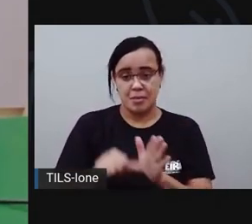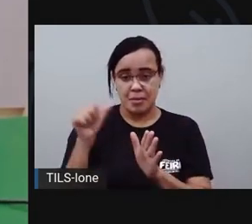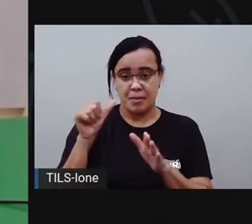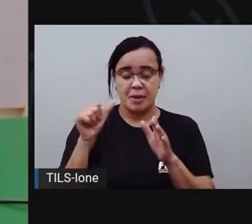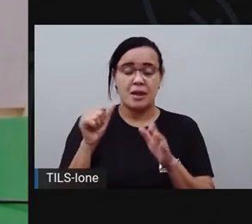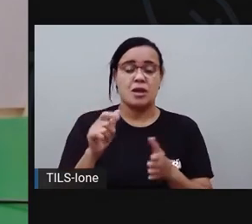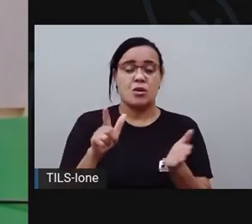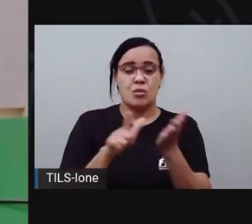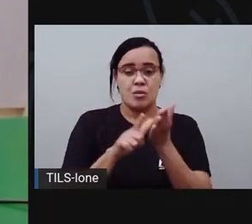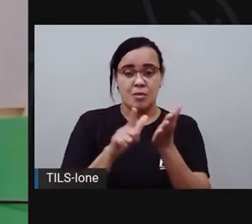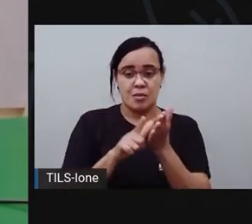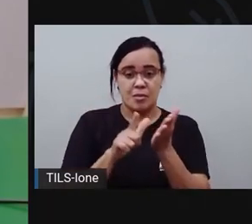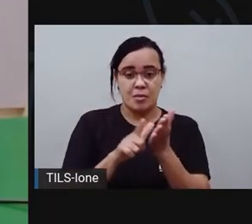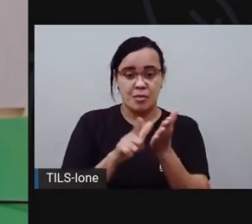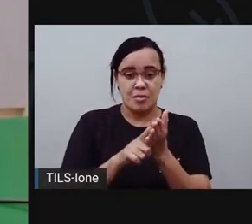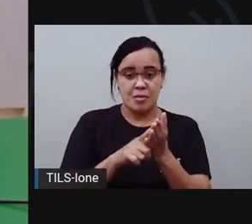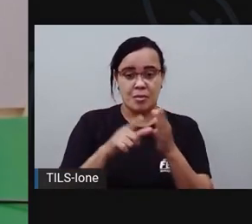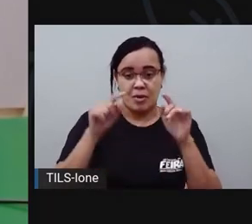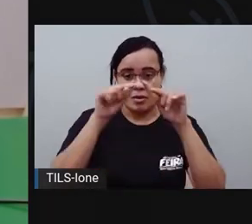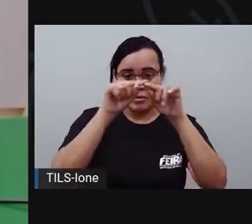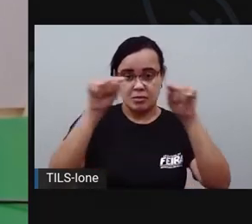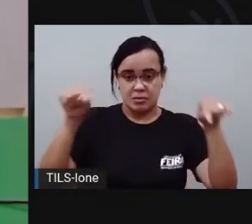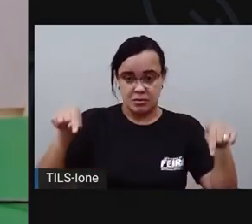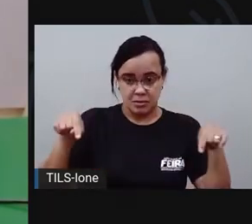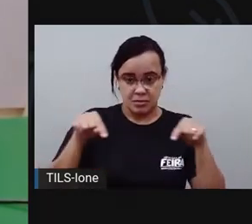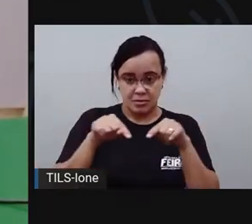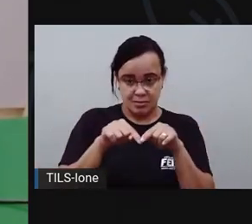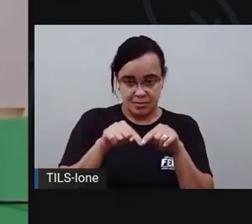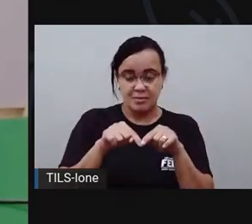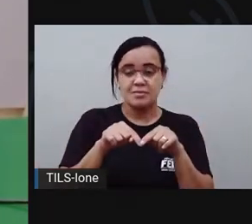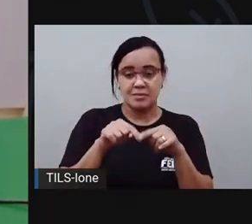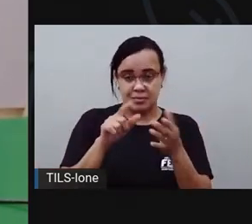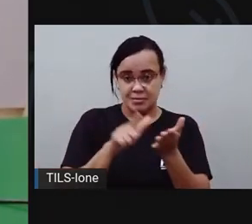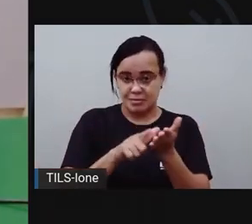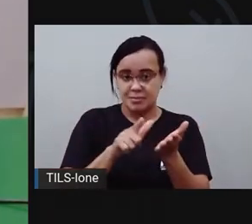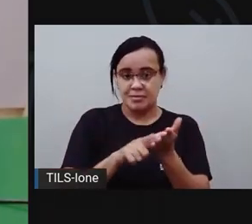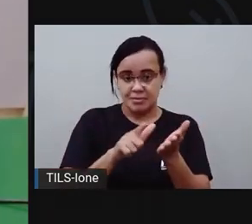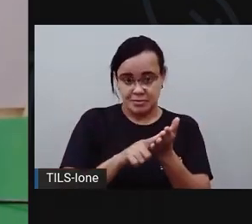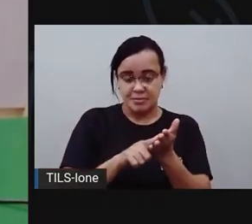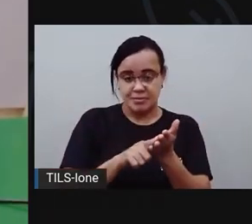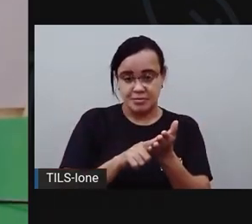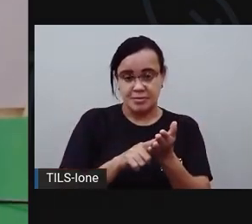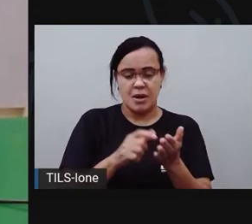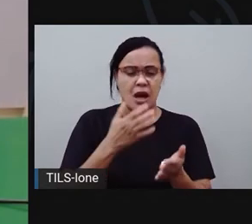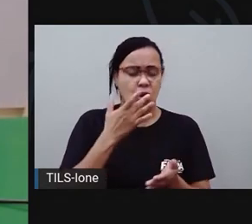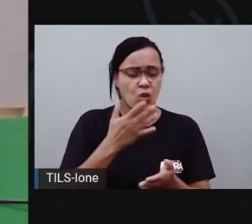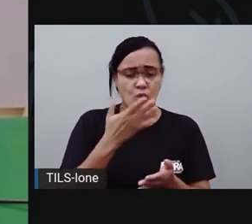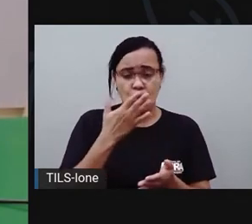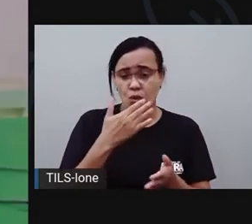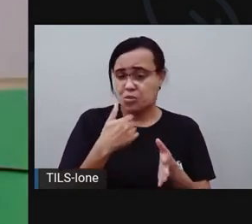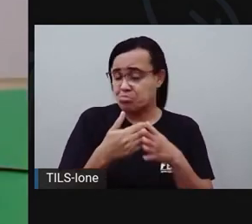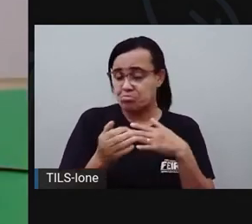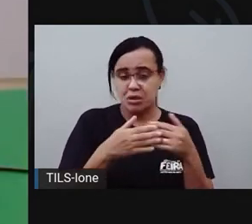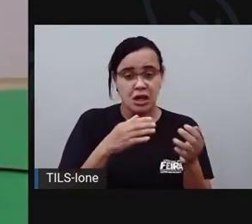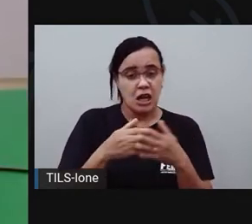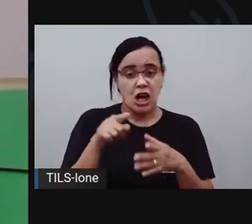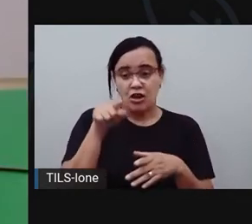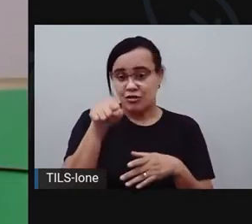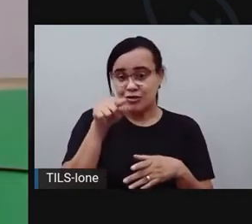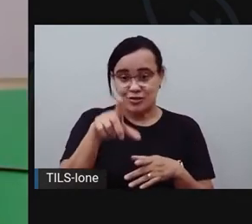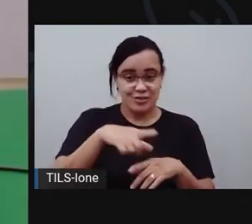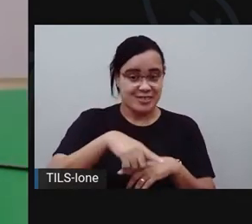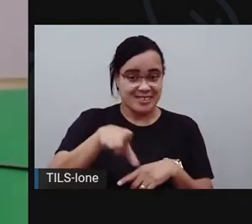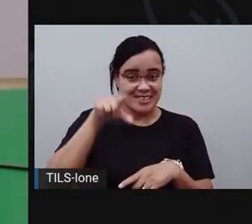Então vamos lá, você vai precisar de uma folha de ofício, ó, na cor que você quiser, e nós